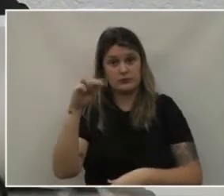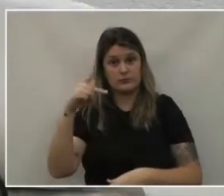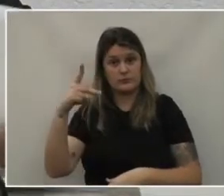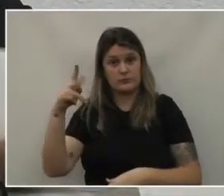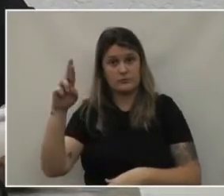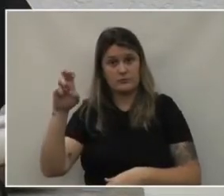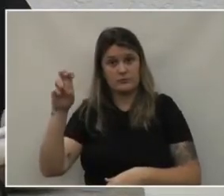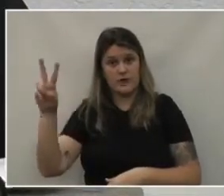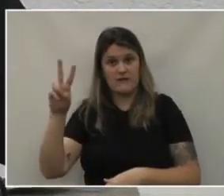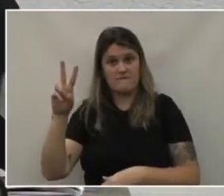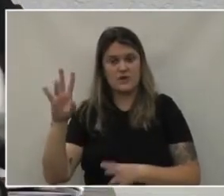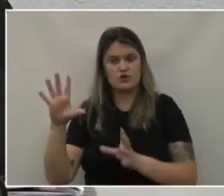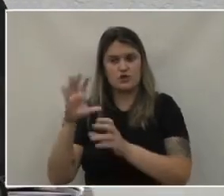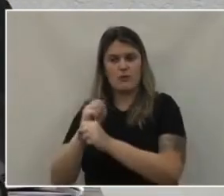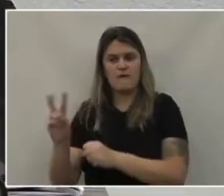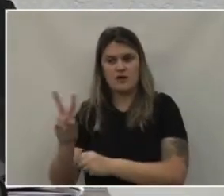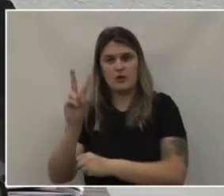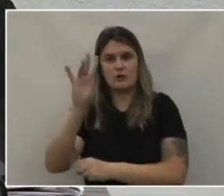valor de R$